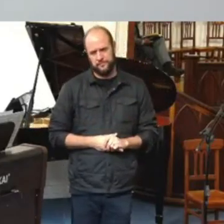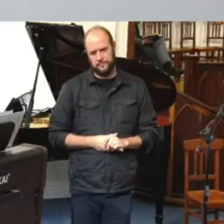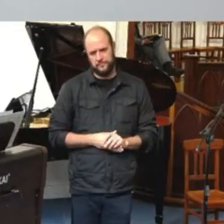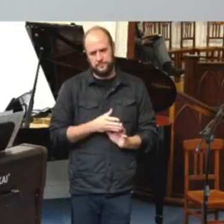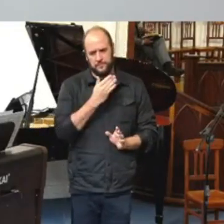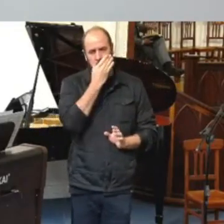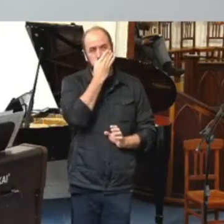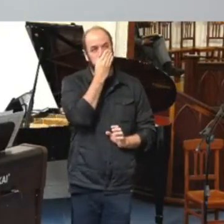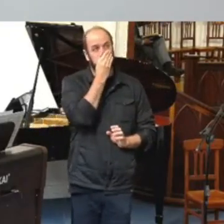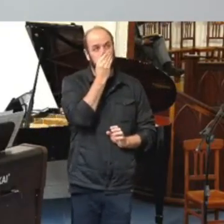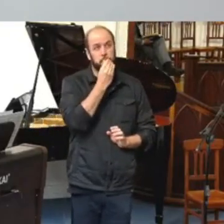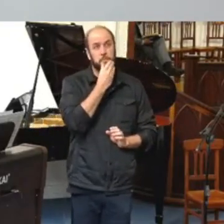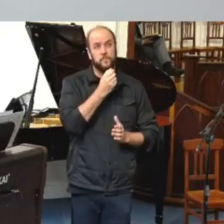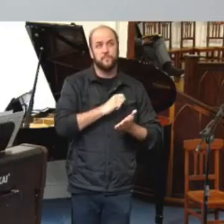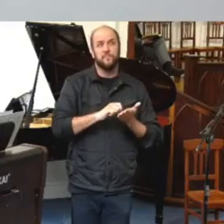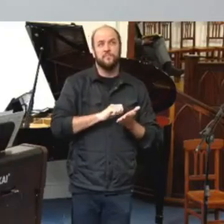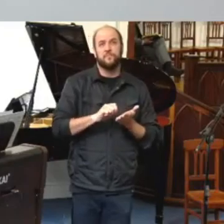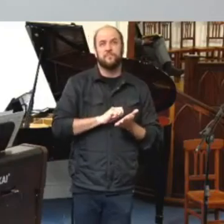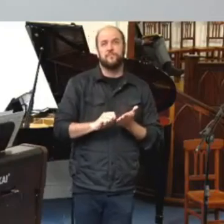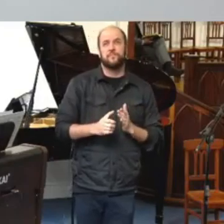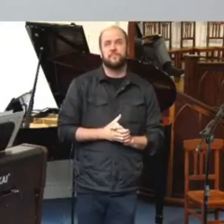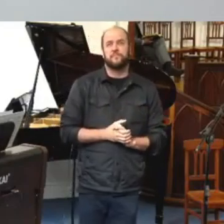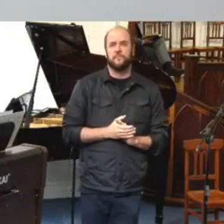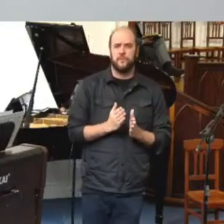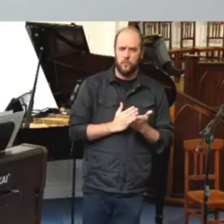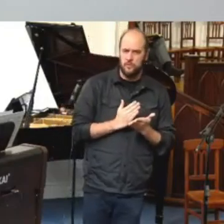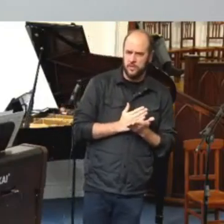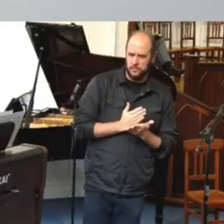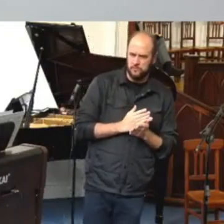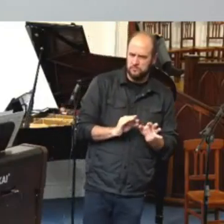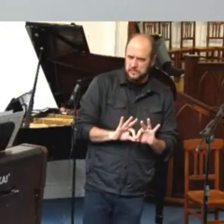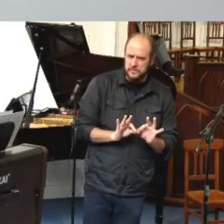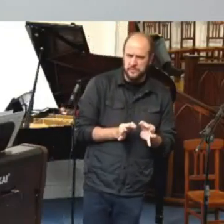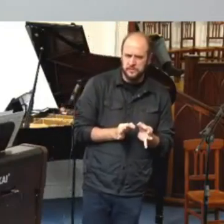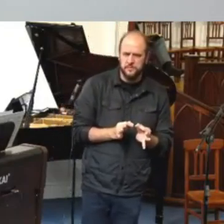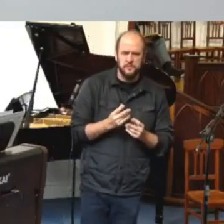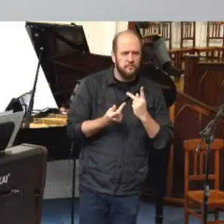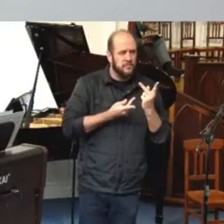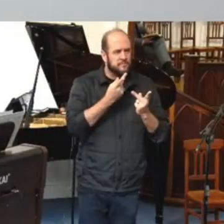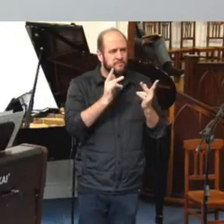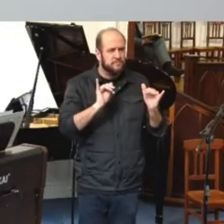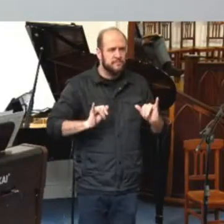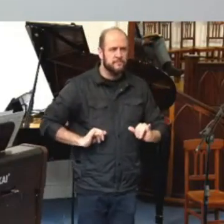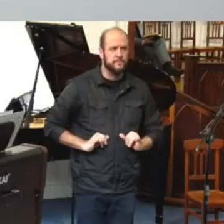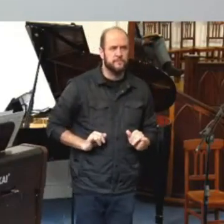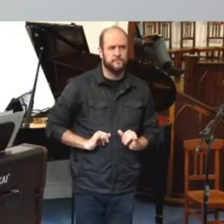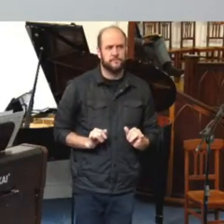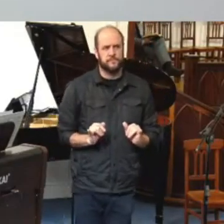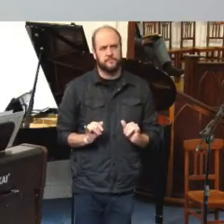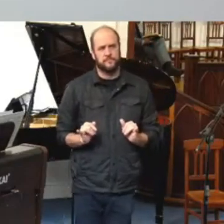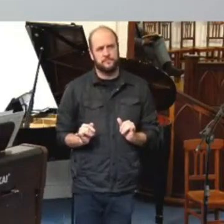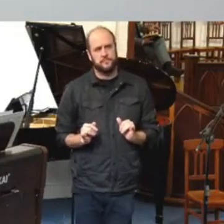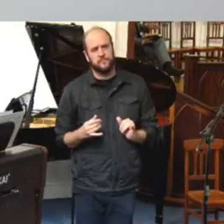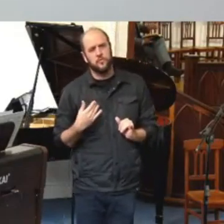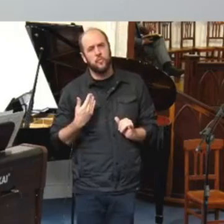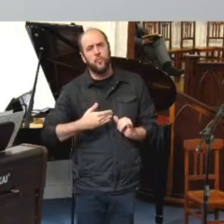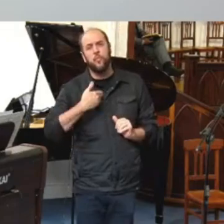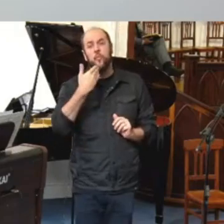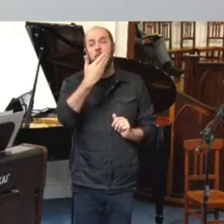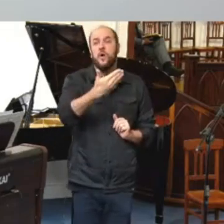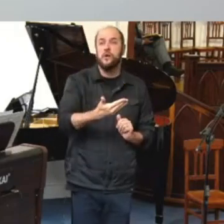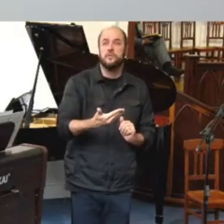Tem um autor chamado Lopriolo que ele tem um livrinho falando sobre sofrimento. Quando